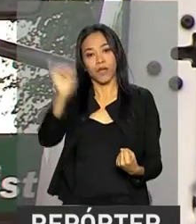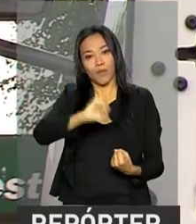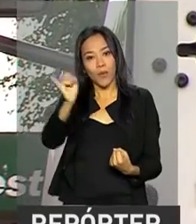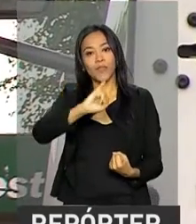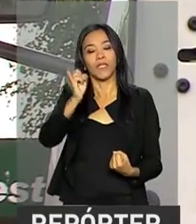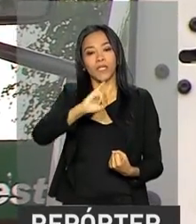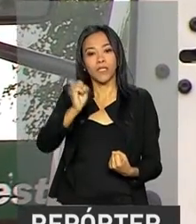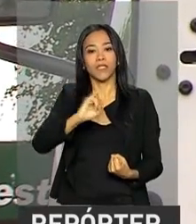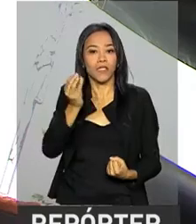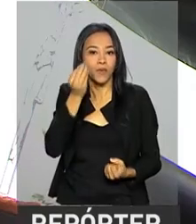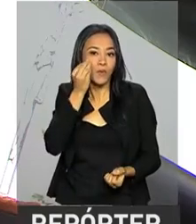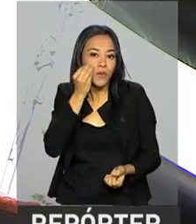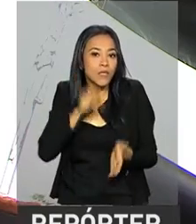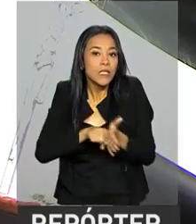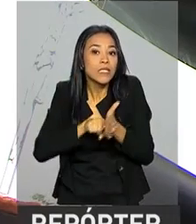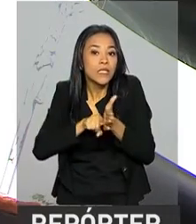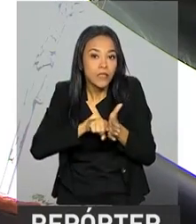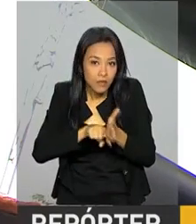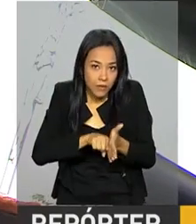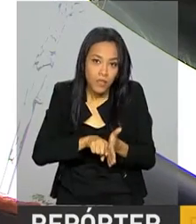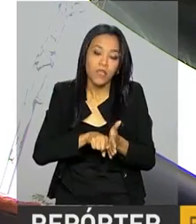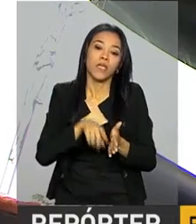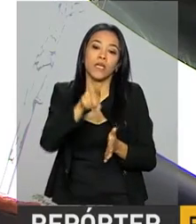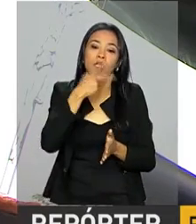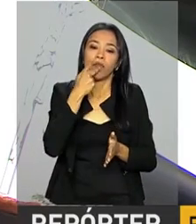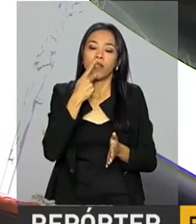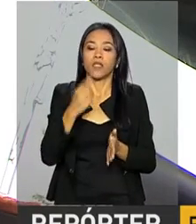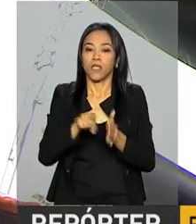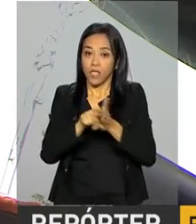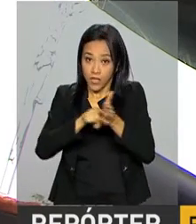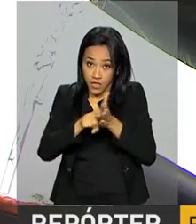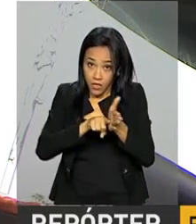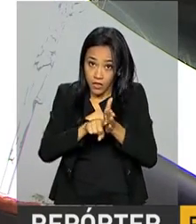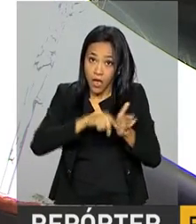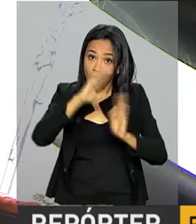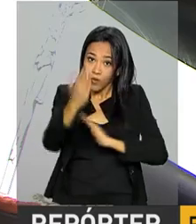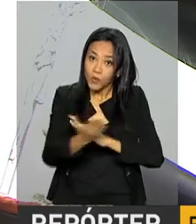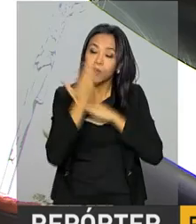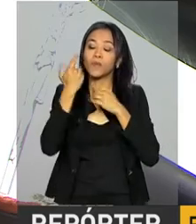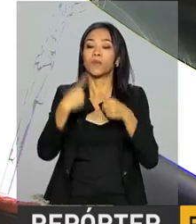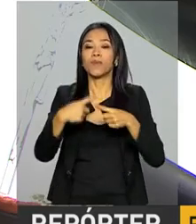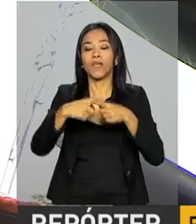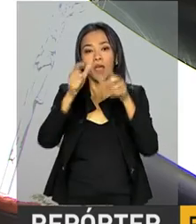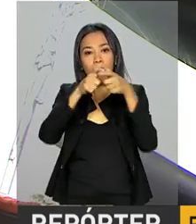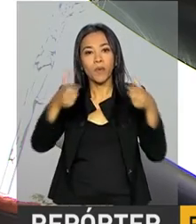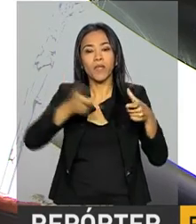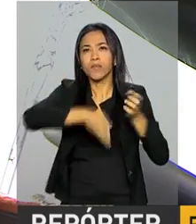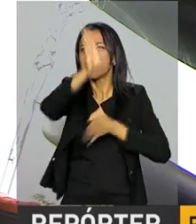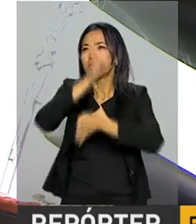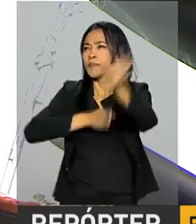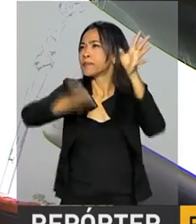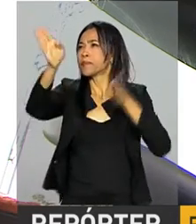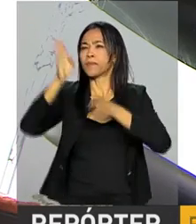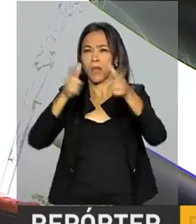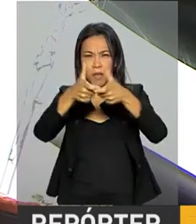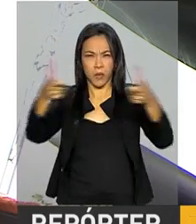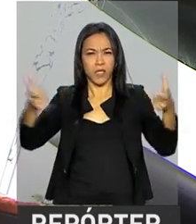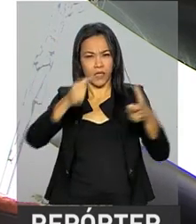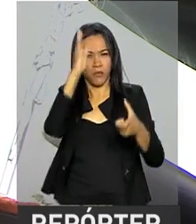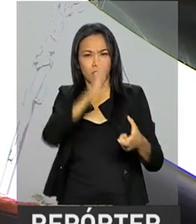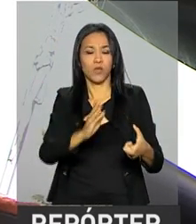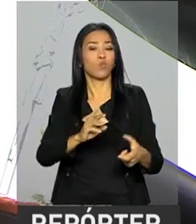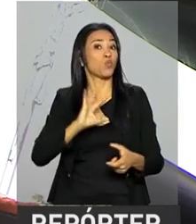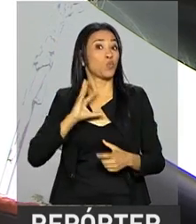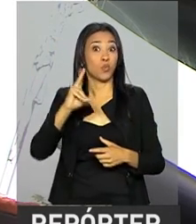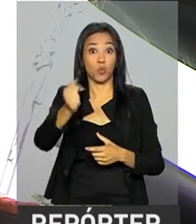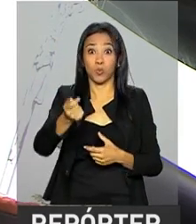toxicológico já me ajuda muito porque a maioria das estradas do bairro do motorista todo mundo usa